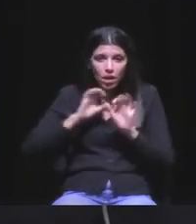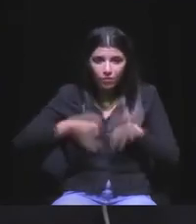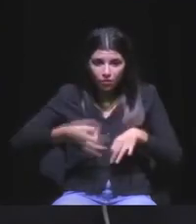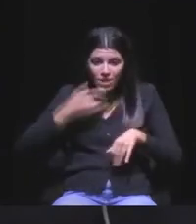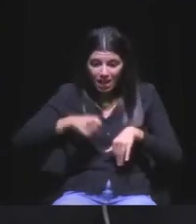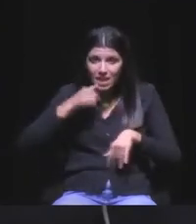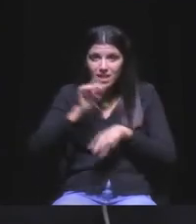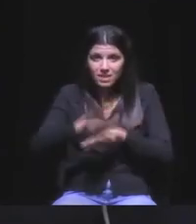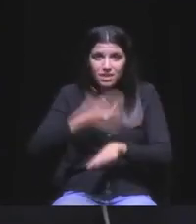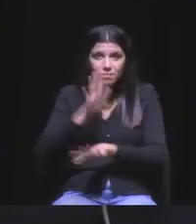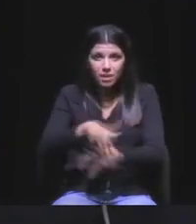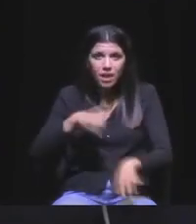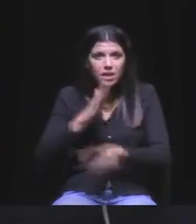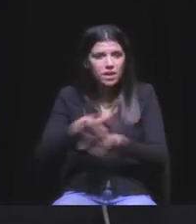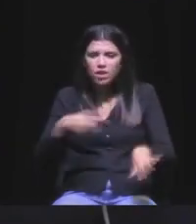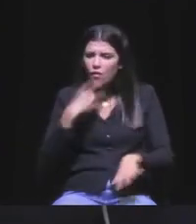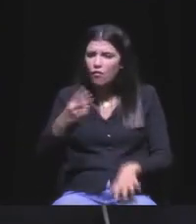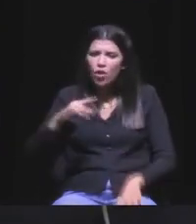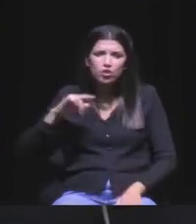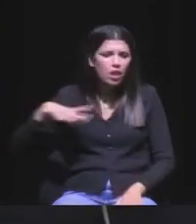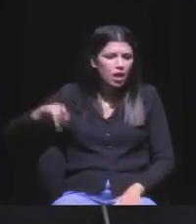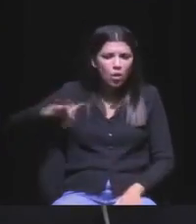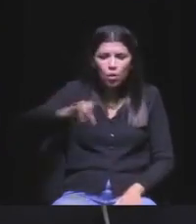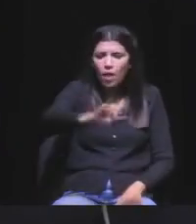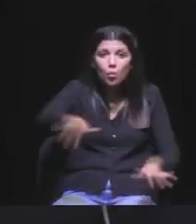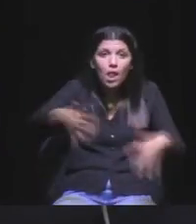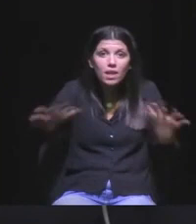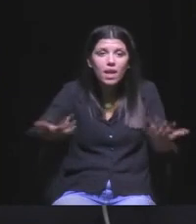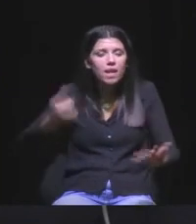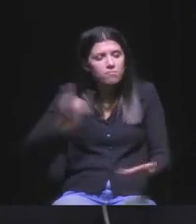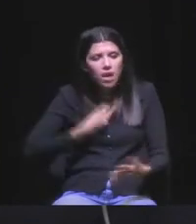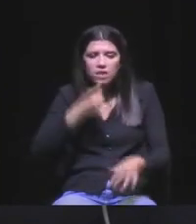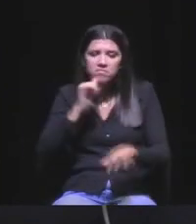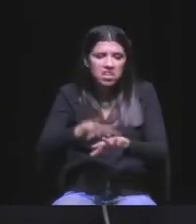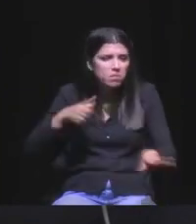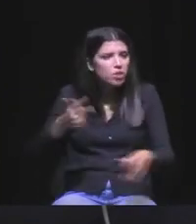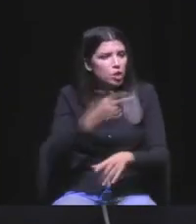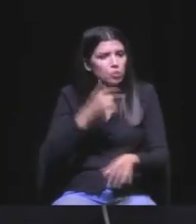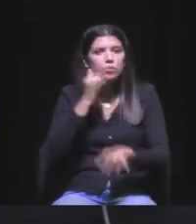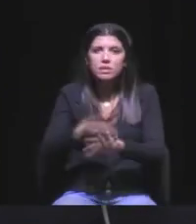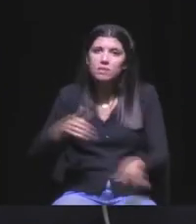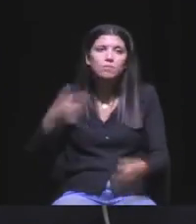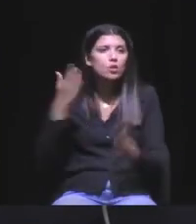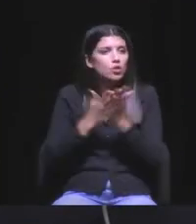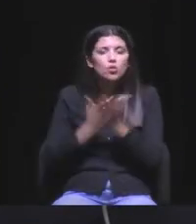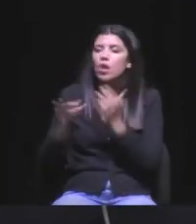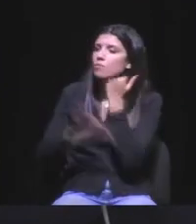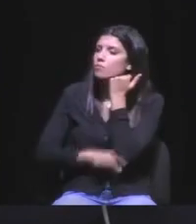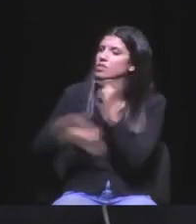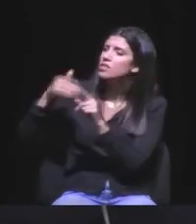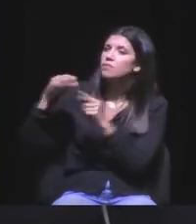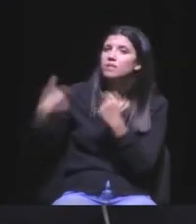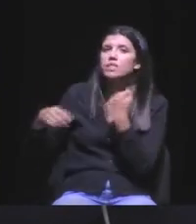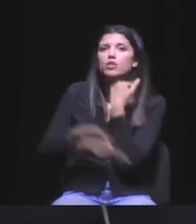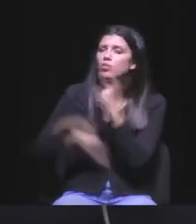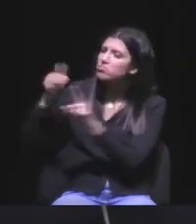Crianças. Vocês têm a voz em todo o lado e não temam usá-la. Façam assembleias de turma, assembleias de escolas, chateiem os presidentes de juntas, o presidente da